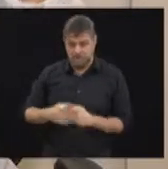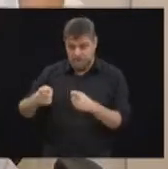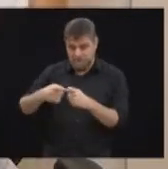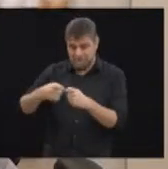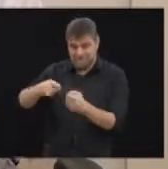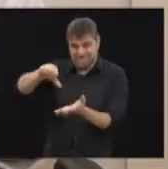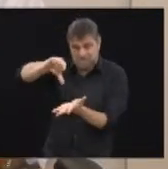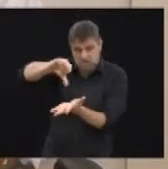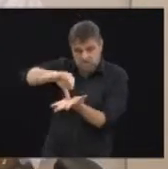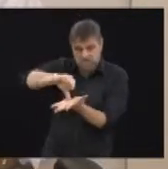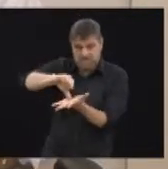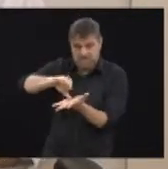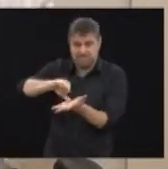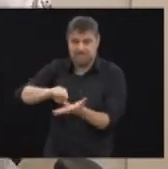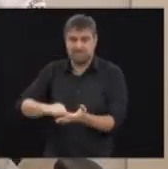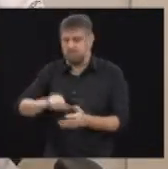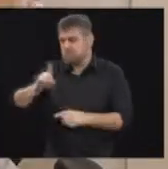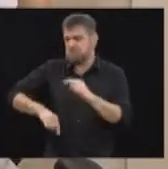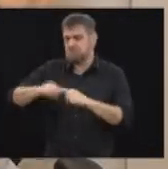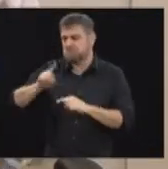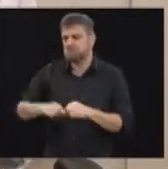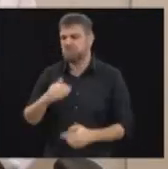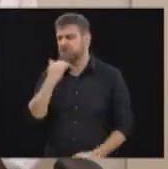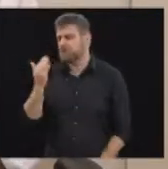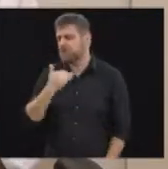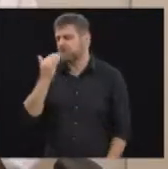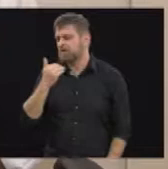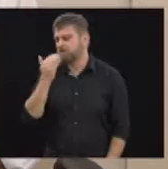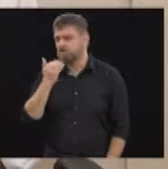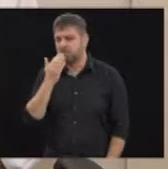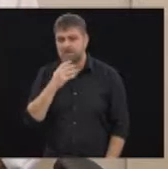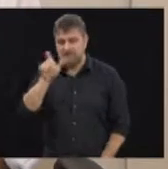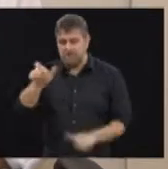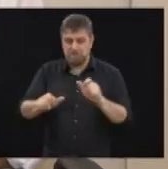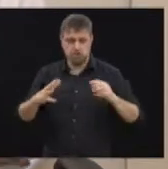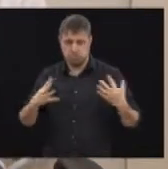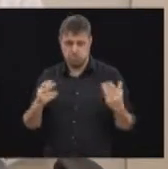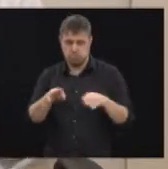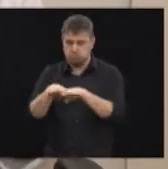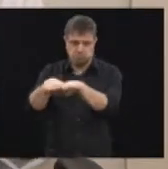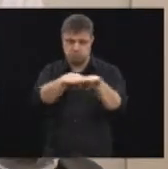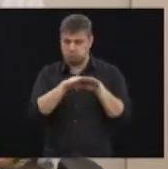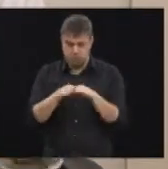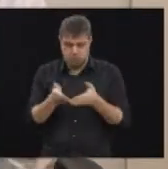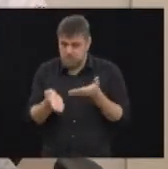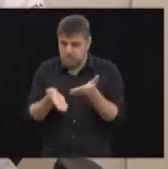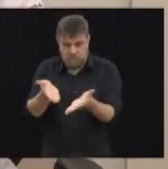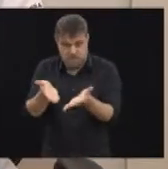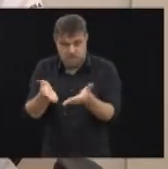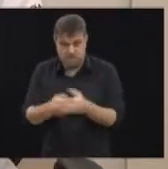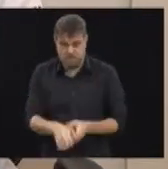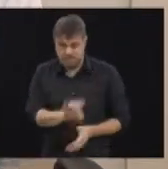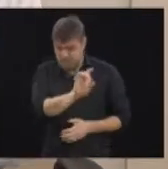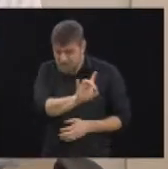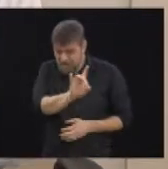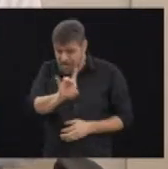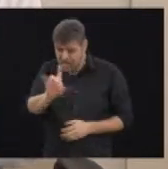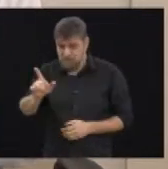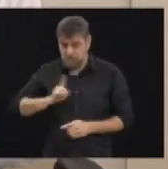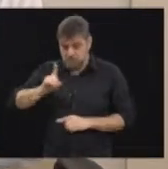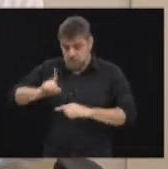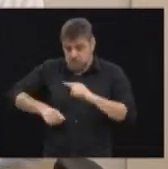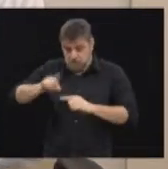a gente não usa qualquer substância para tratar qualquer coisa. Então, nós utilizamos uma